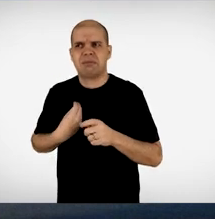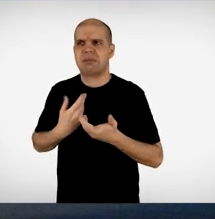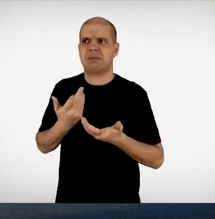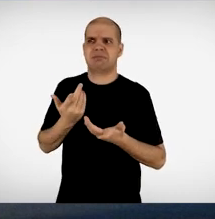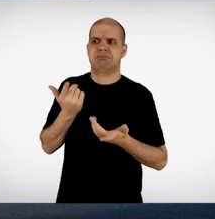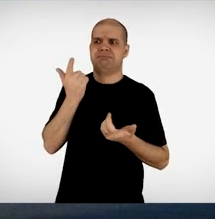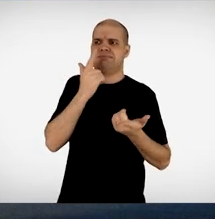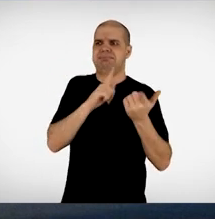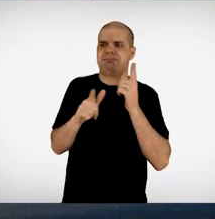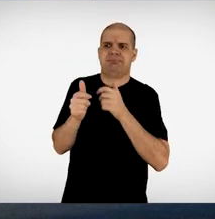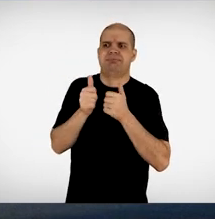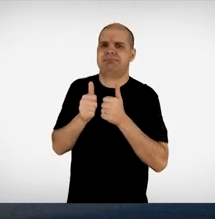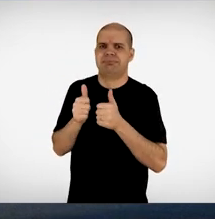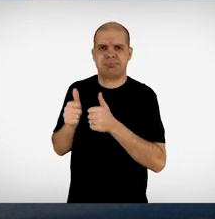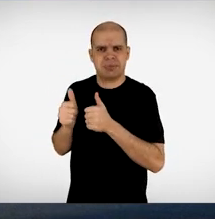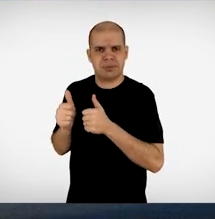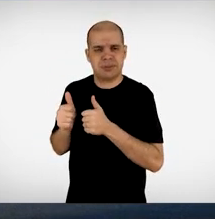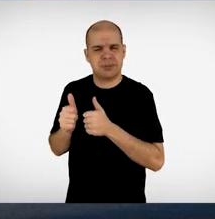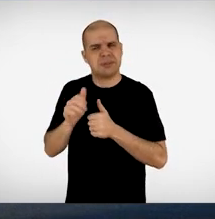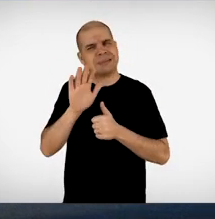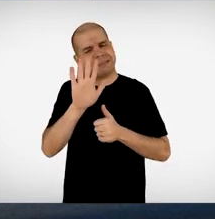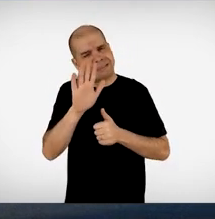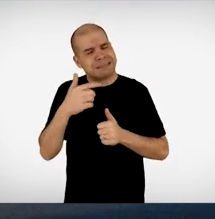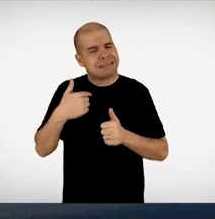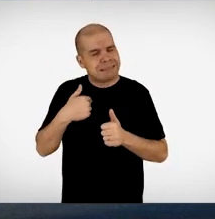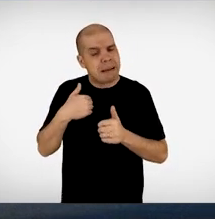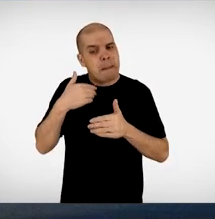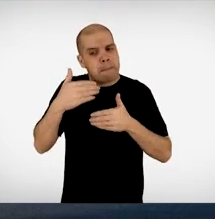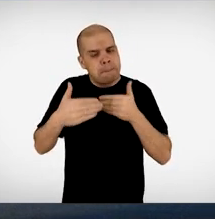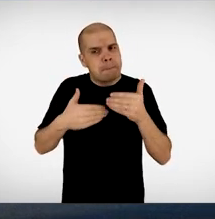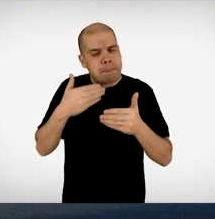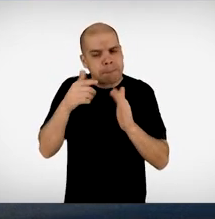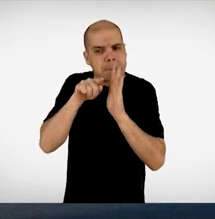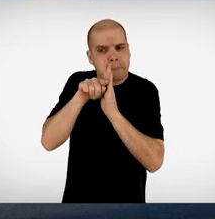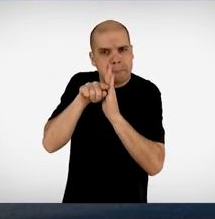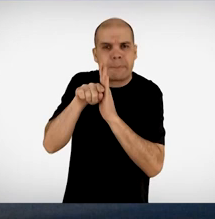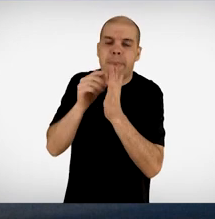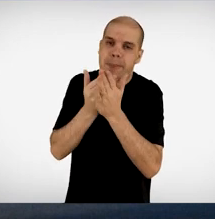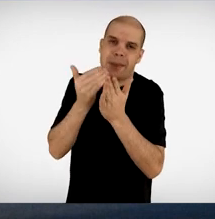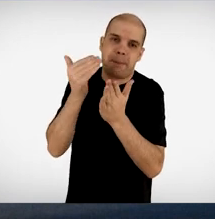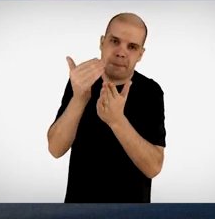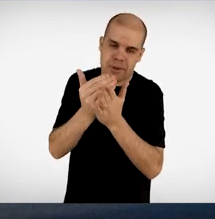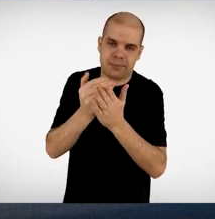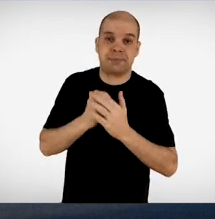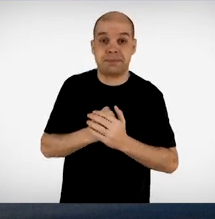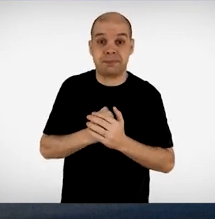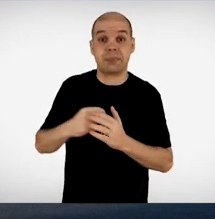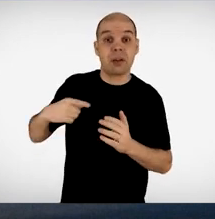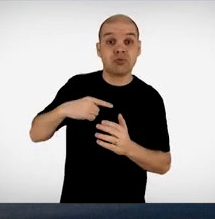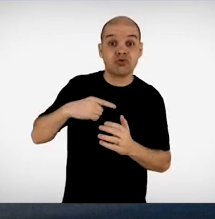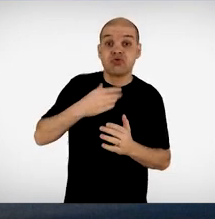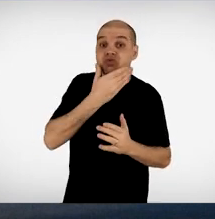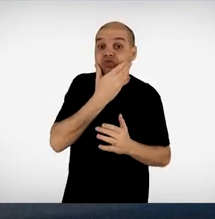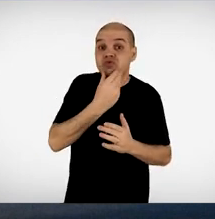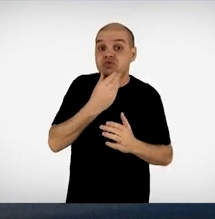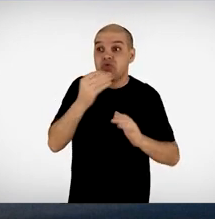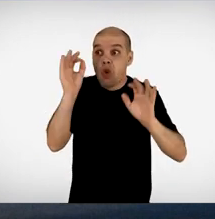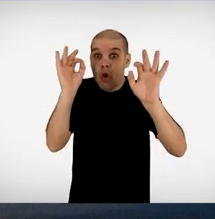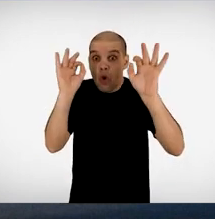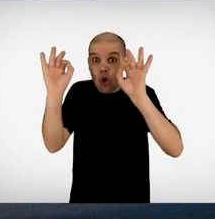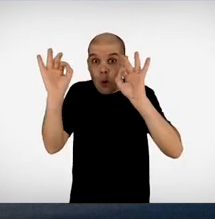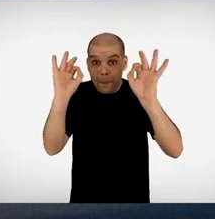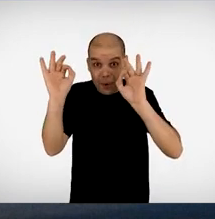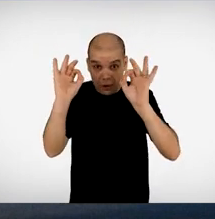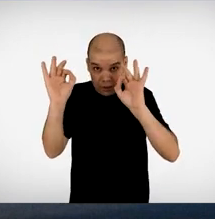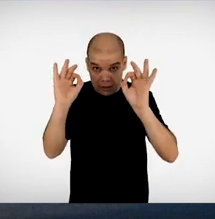na minha opinião, do Winnicott, que é um psicanalista inglês. O Winnicott ele fala que todos os sujeitos humanos,